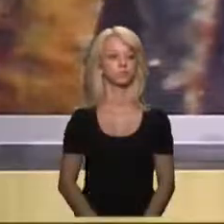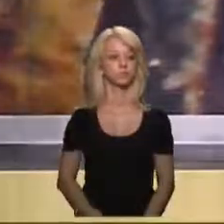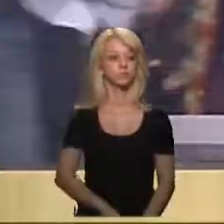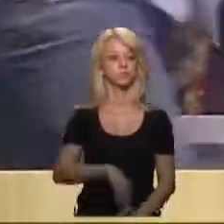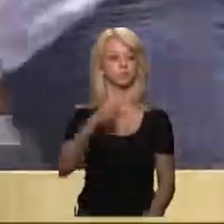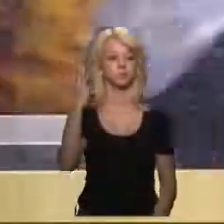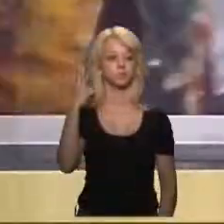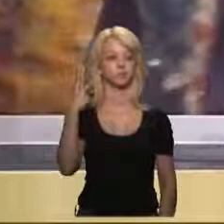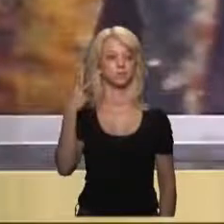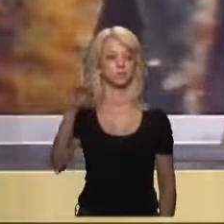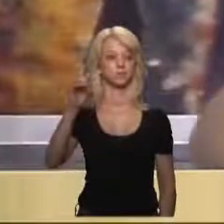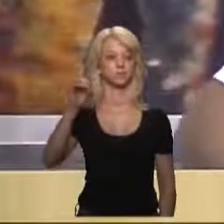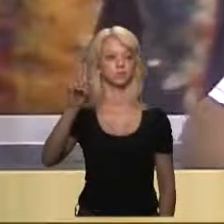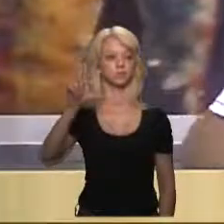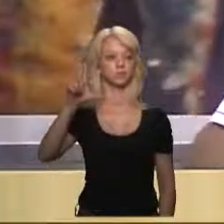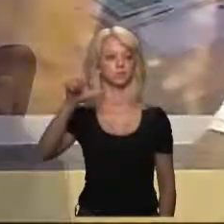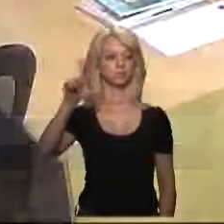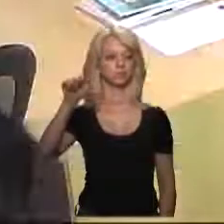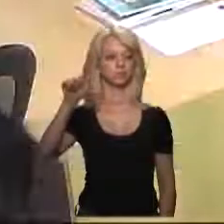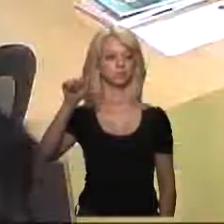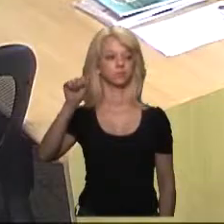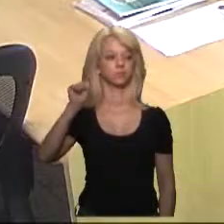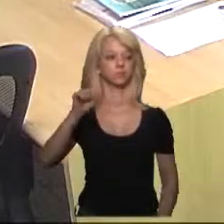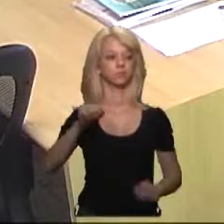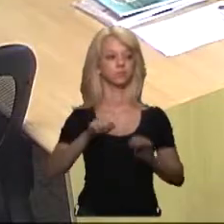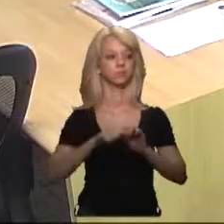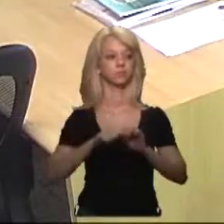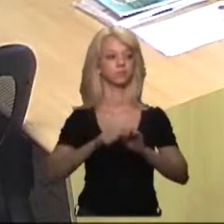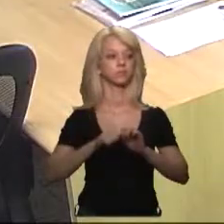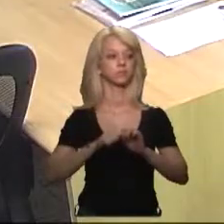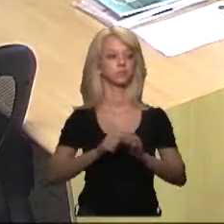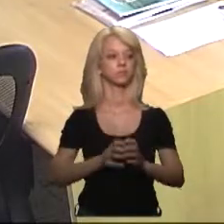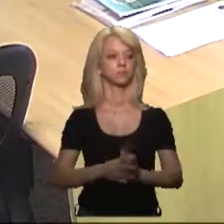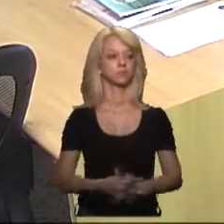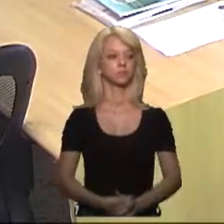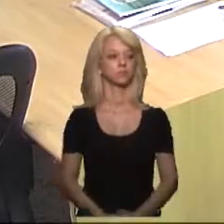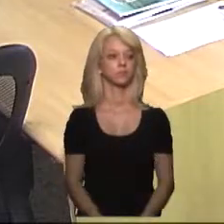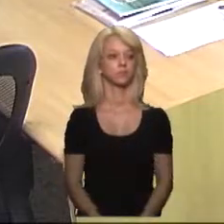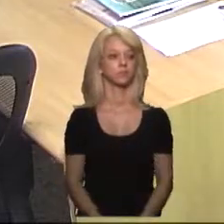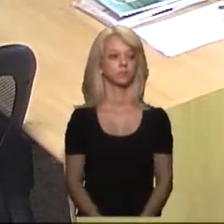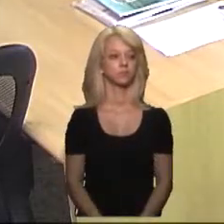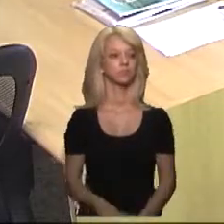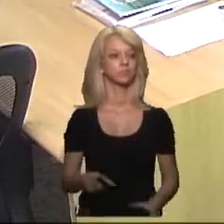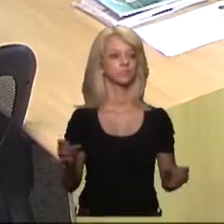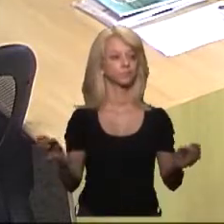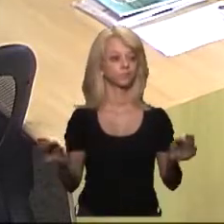Carbone. Não havendo mais matérias a serem discutidas, declaro encerrada a